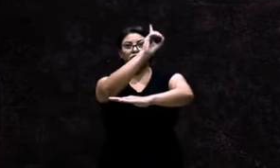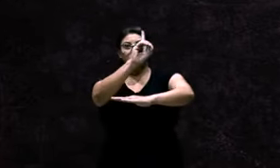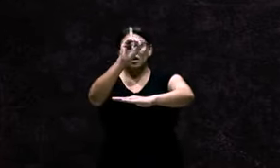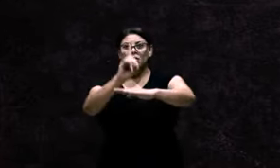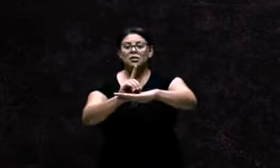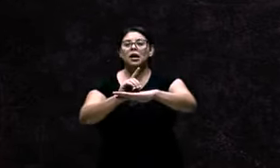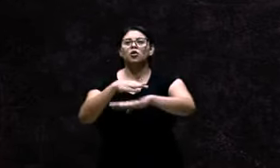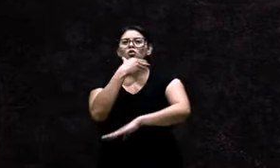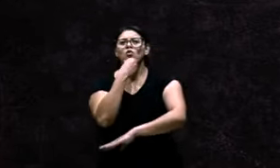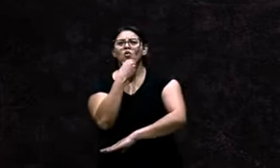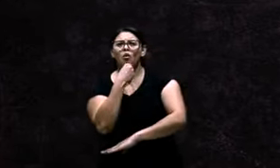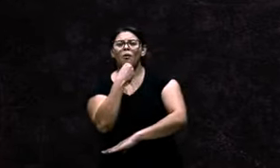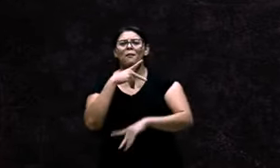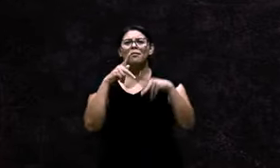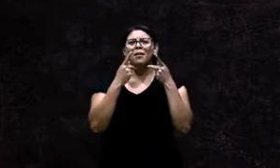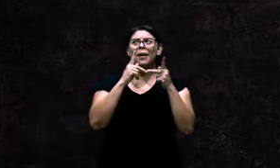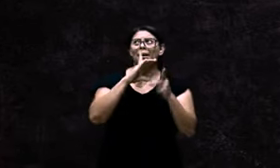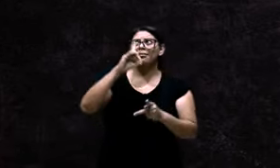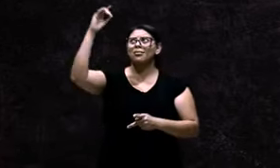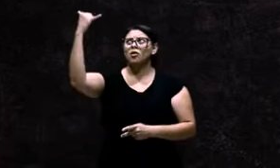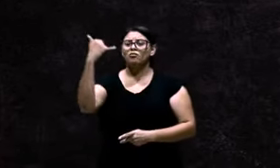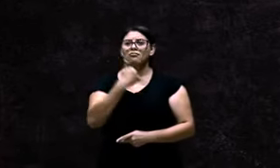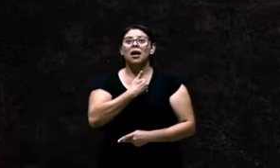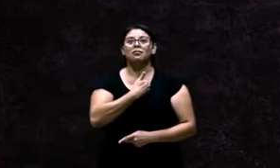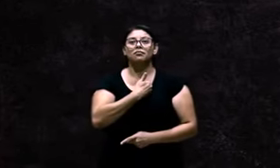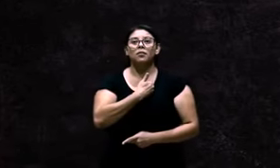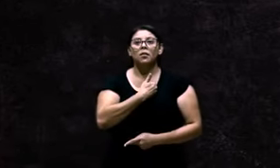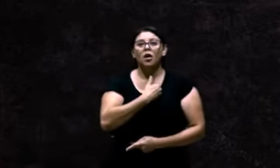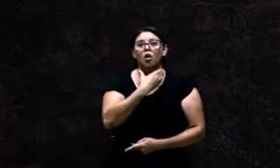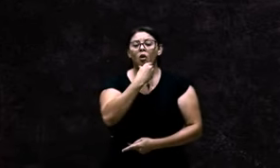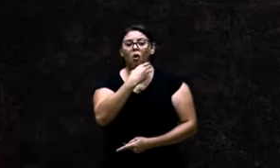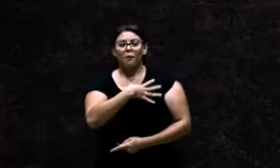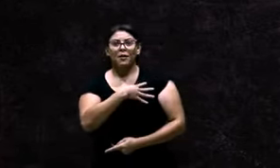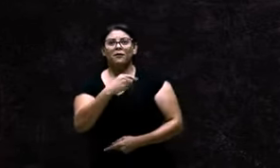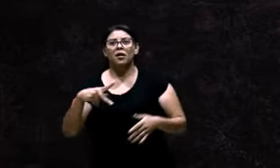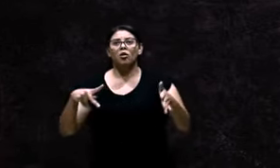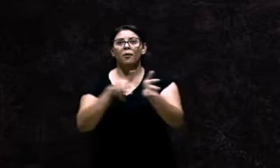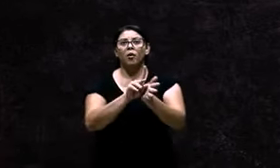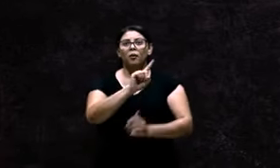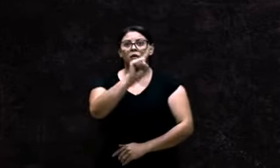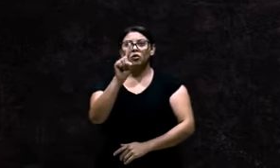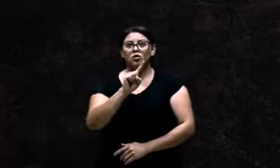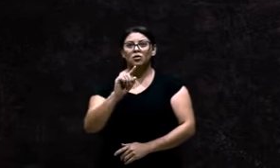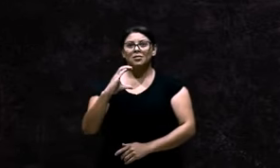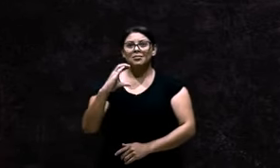a João, filho de Zacarias. João capítulo de número 4.